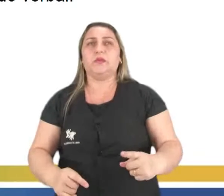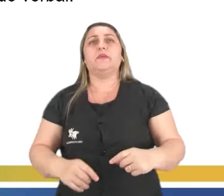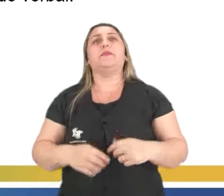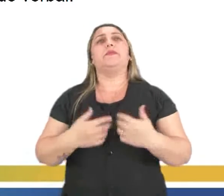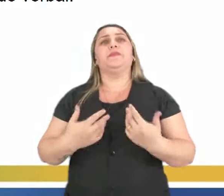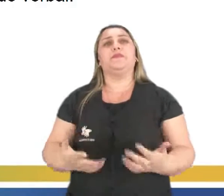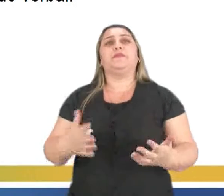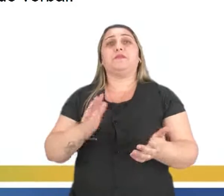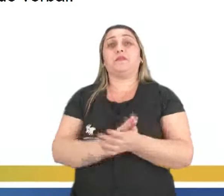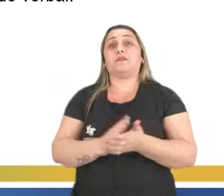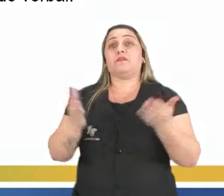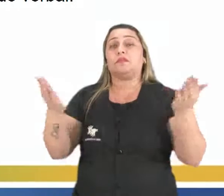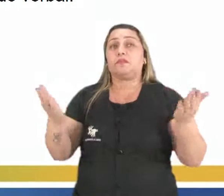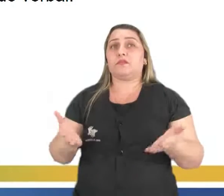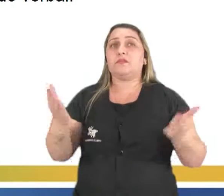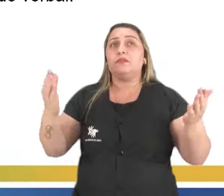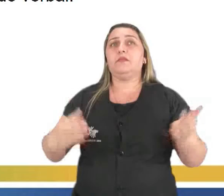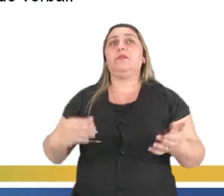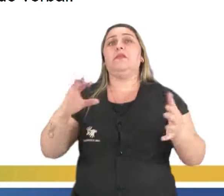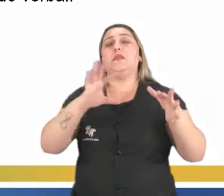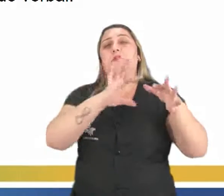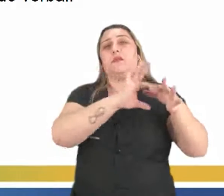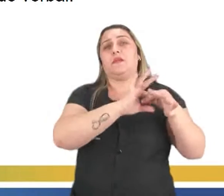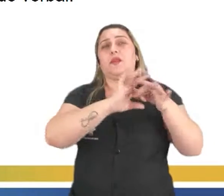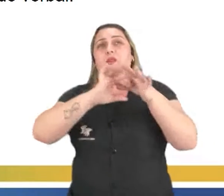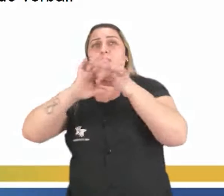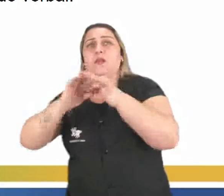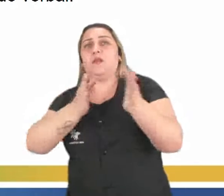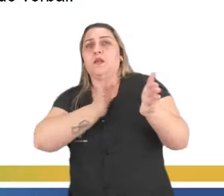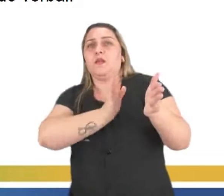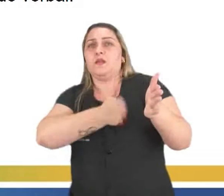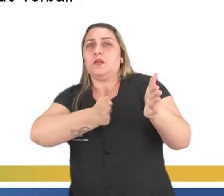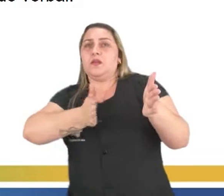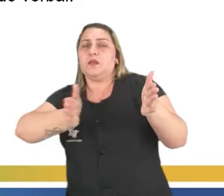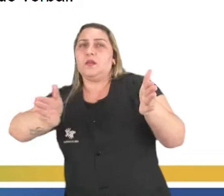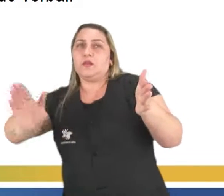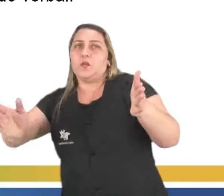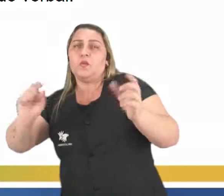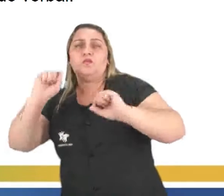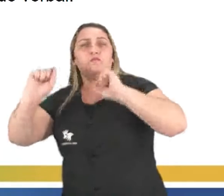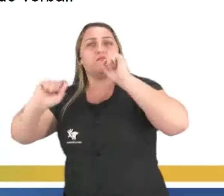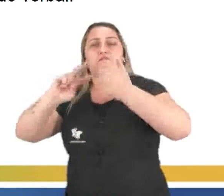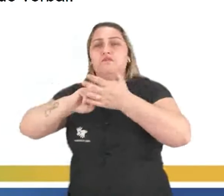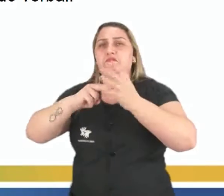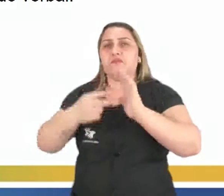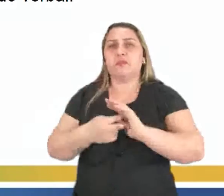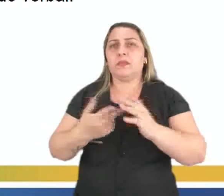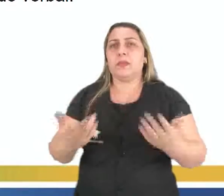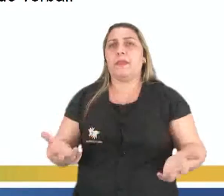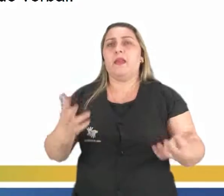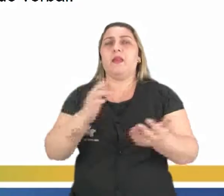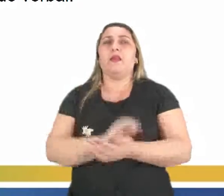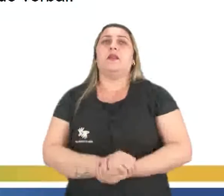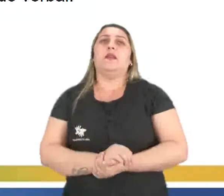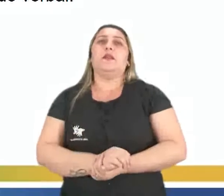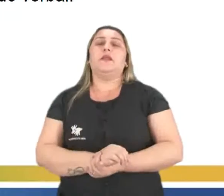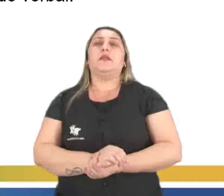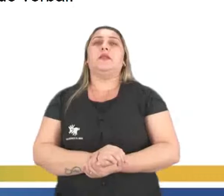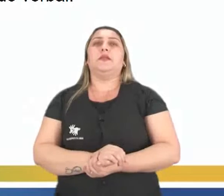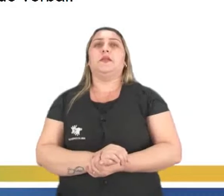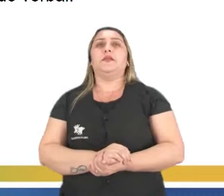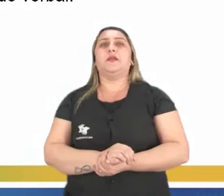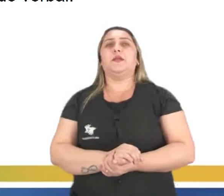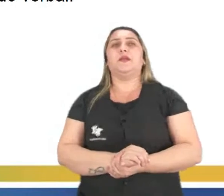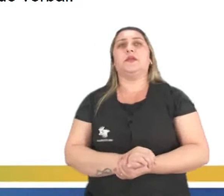Muito bem. Agora vejamos a coesão sequencial, que vem a ser essa coesão sequencial